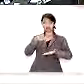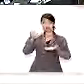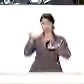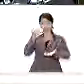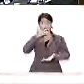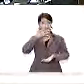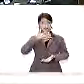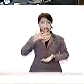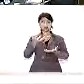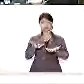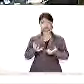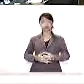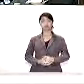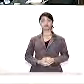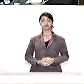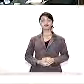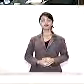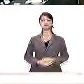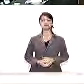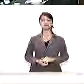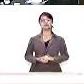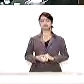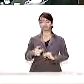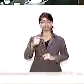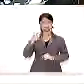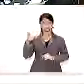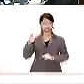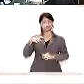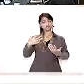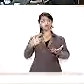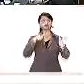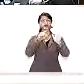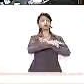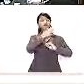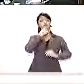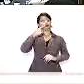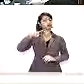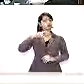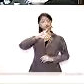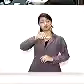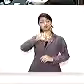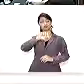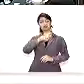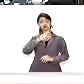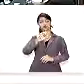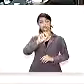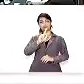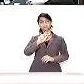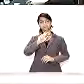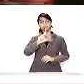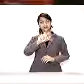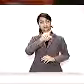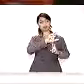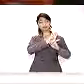fazer uso não havendo consulto o Dr João Paulo Jordano Fontes representante do Ministério Público de